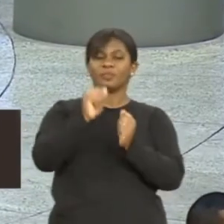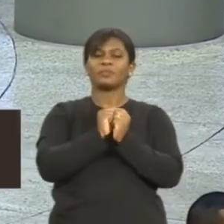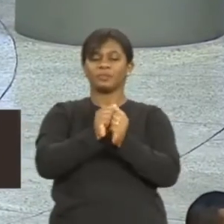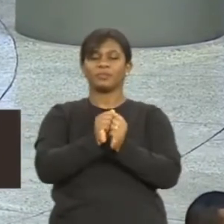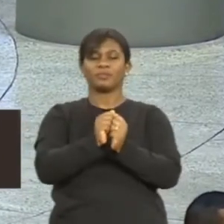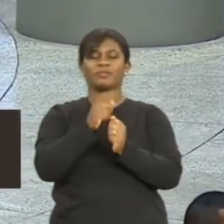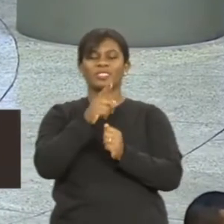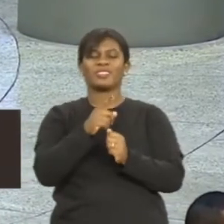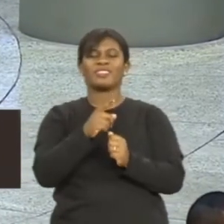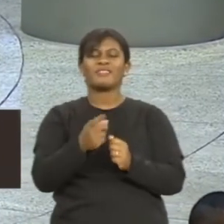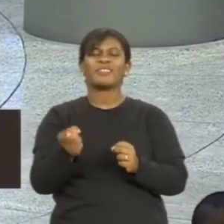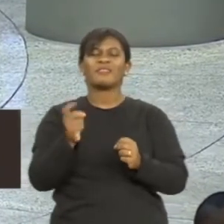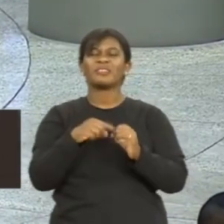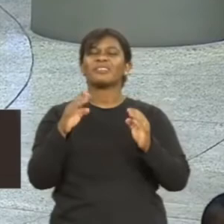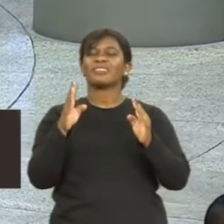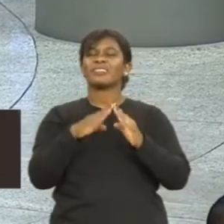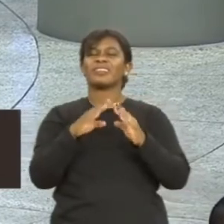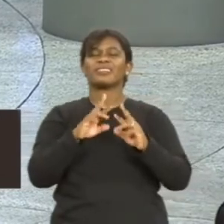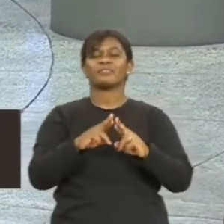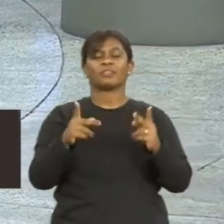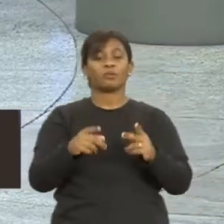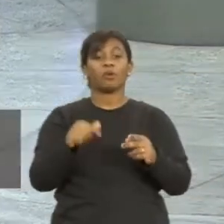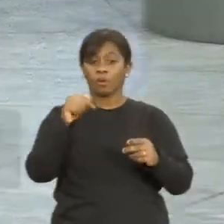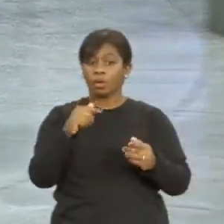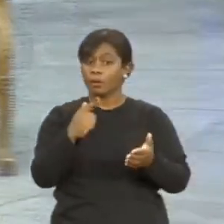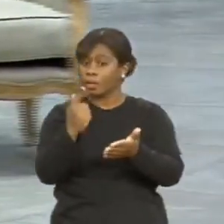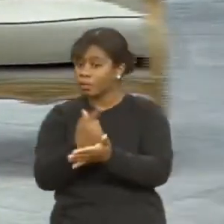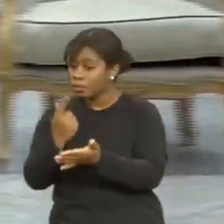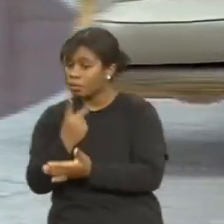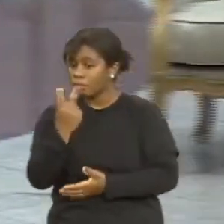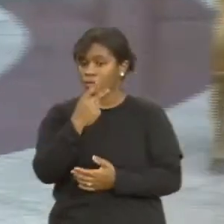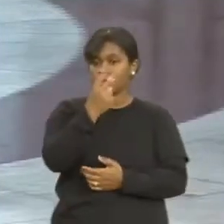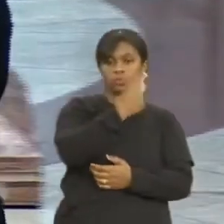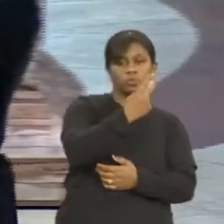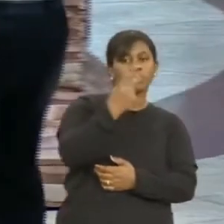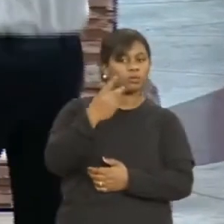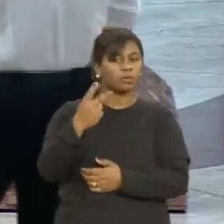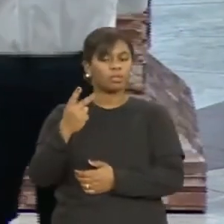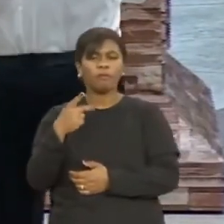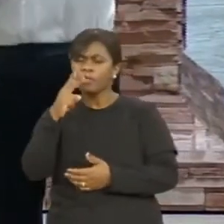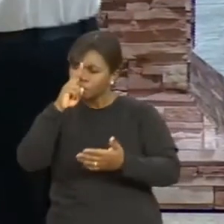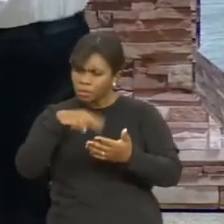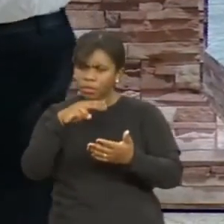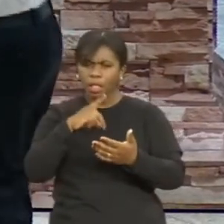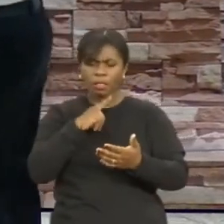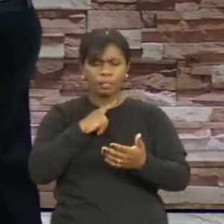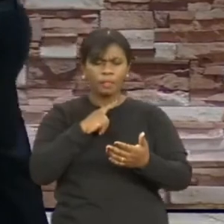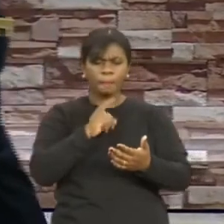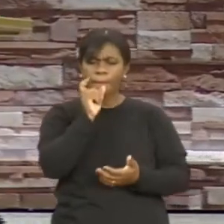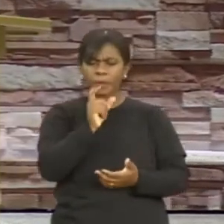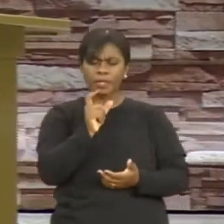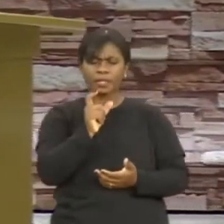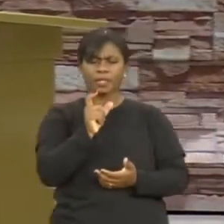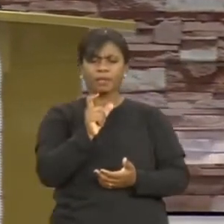vai sair daqui diferente. Cada jornal, pessoal, custa R$2. Leia ele, tem uma palavra do bispo sobre